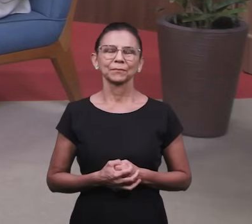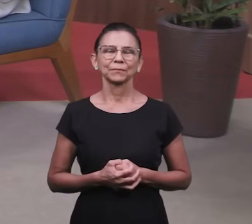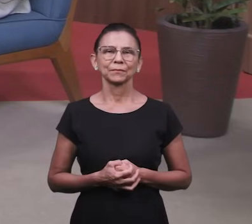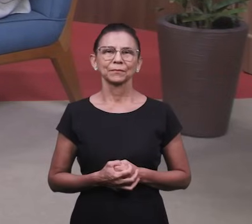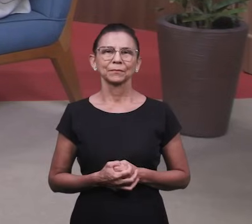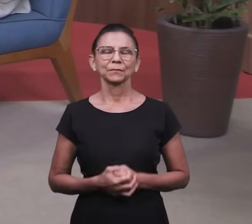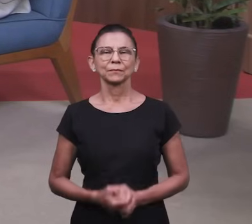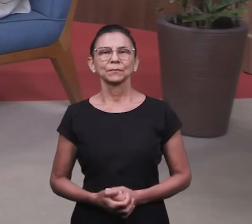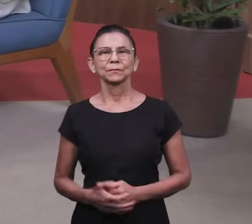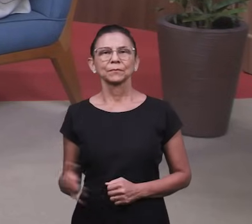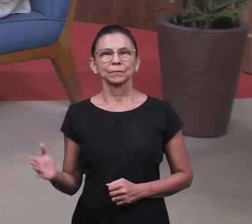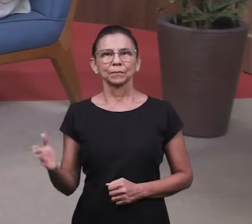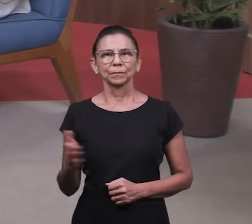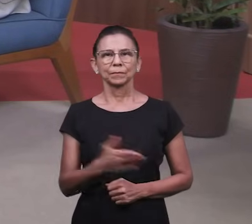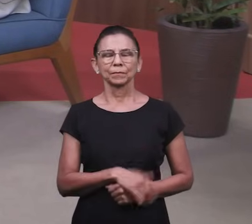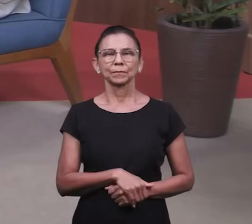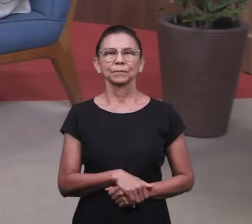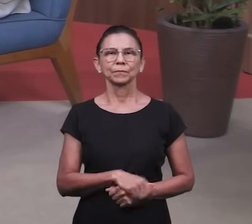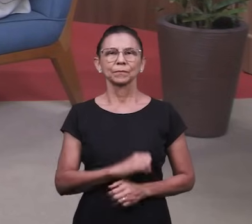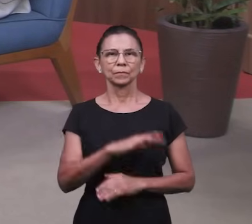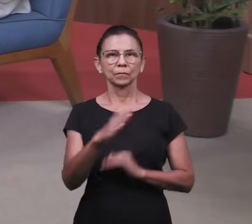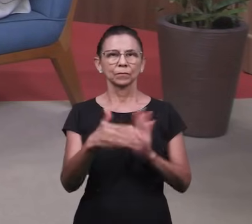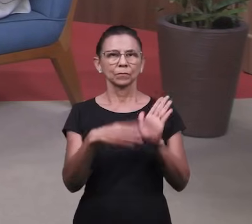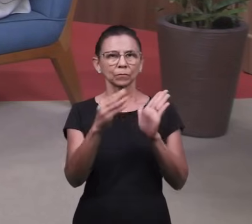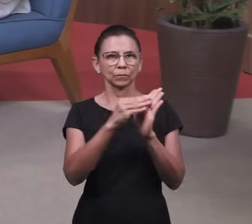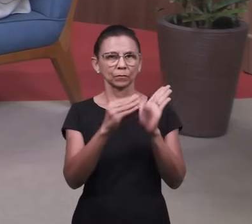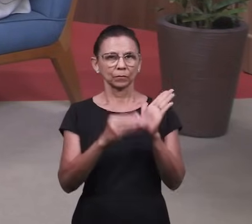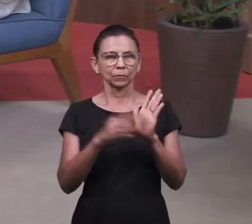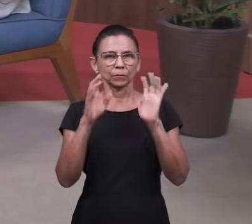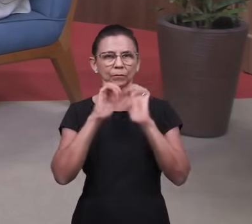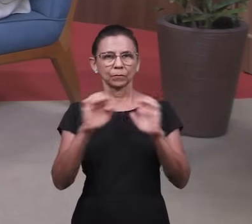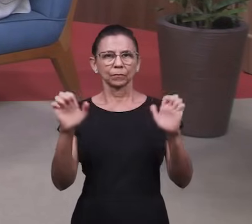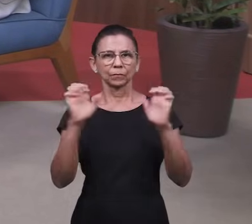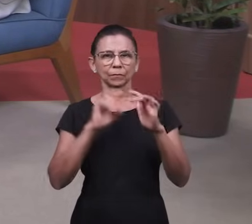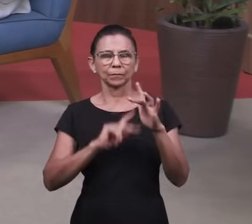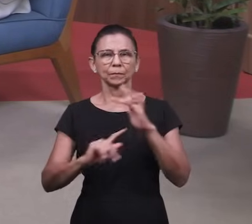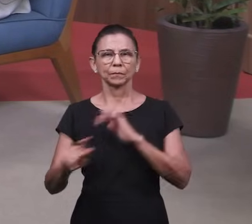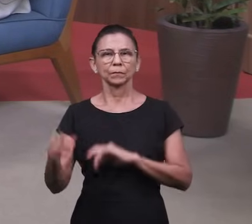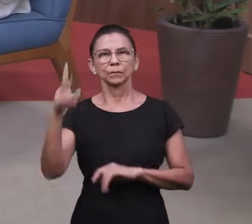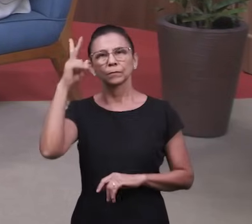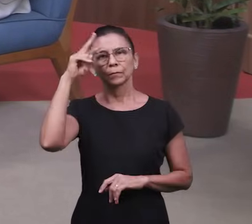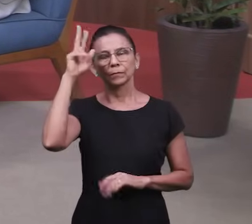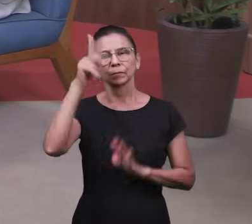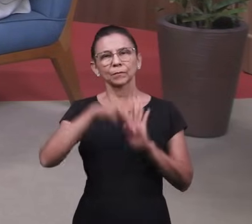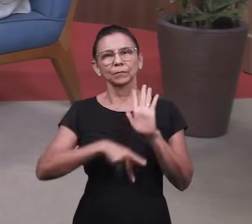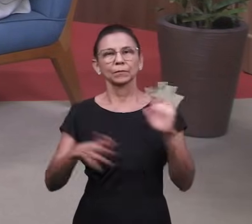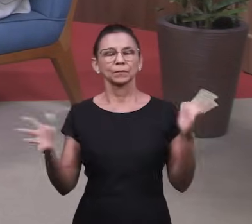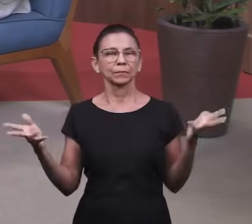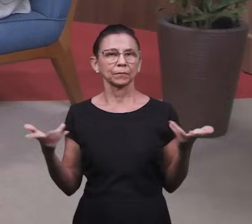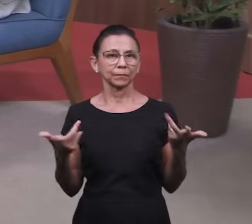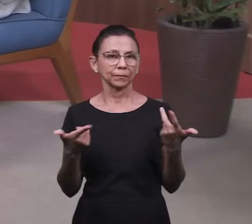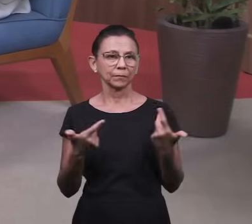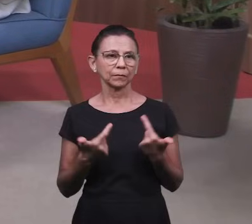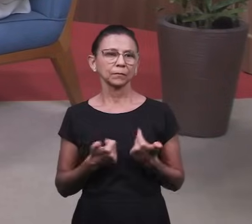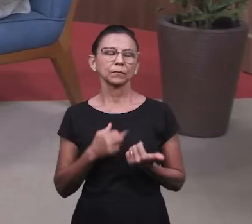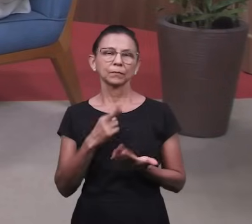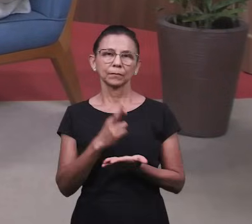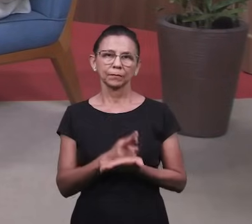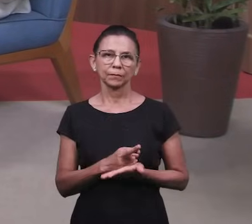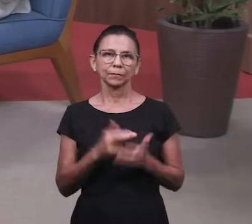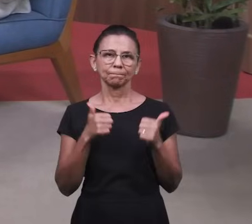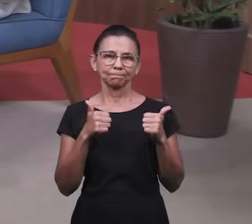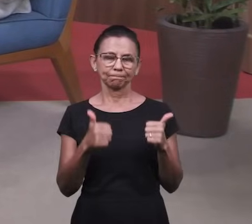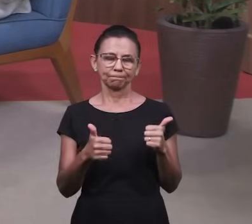Em todas as edições do programa Anunciando o Evangelho Eterno, nós sempre lembramos de um projeto maravilhoso que tem resultados cada vez